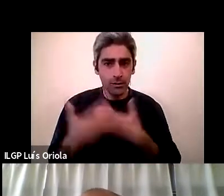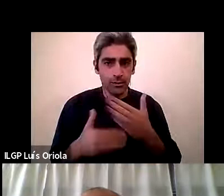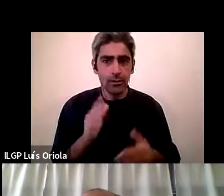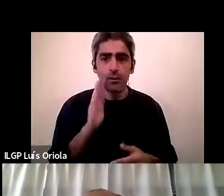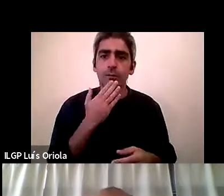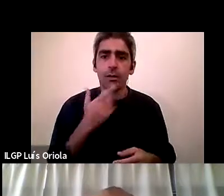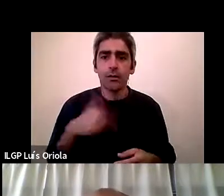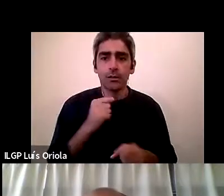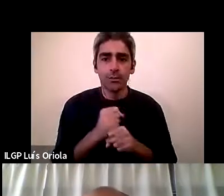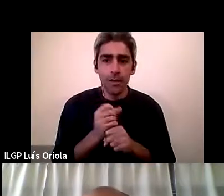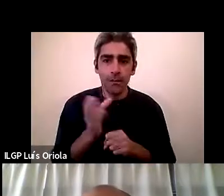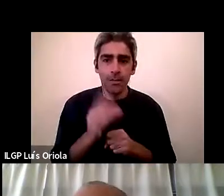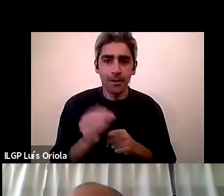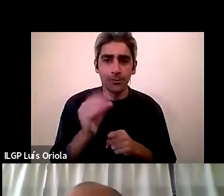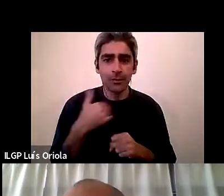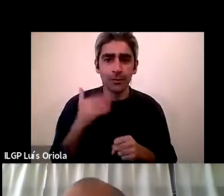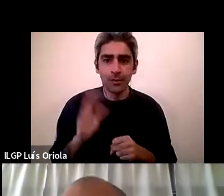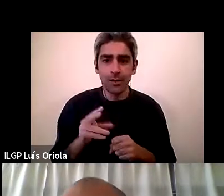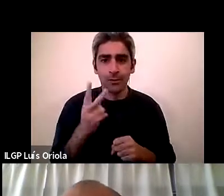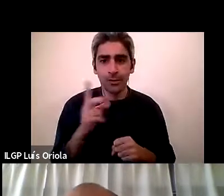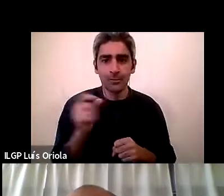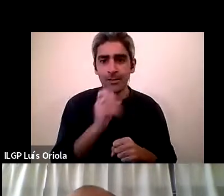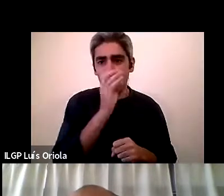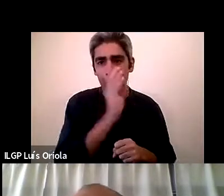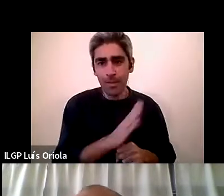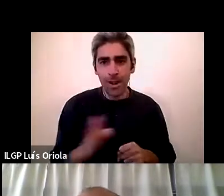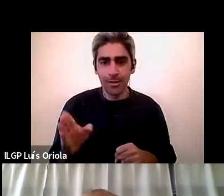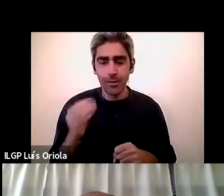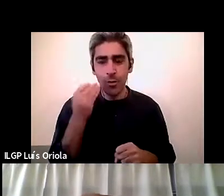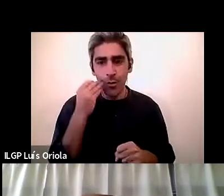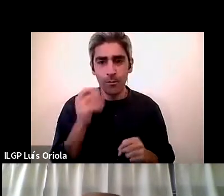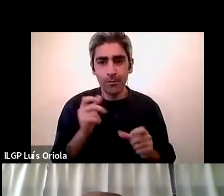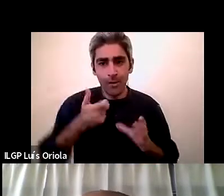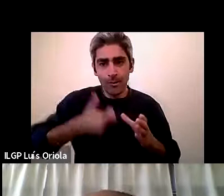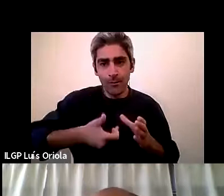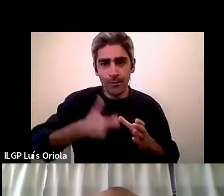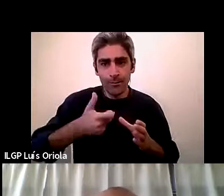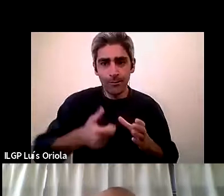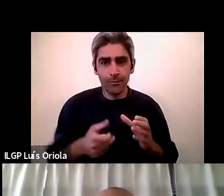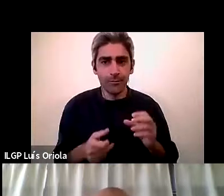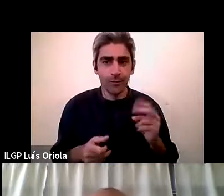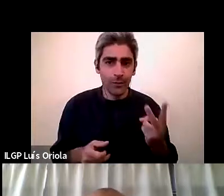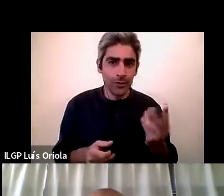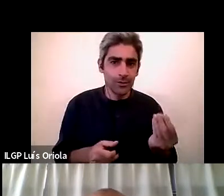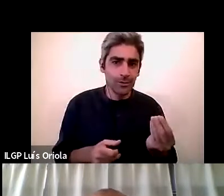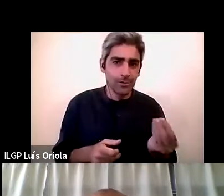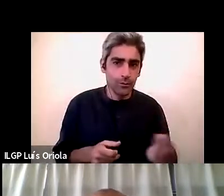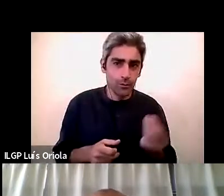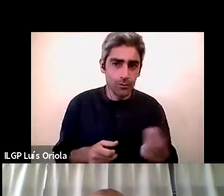vamos trabalhando mais, já tenho 2 meses de prática de confinamento com mais